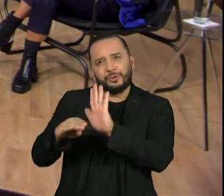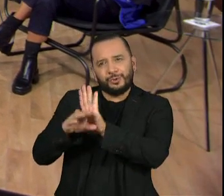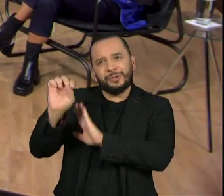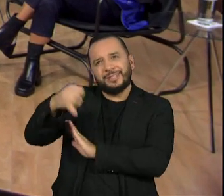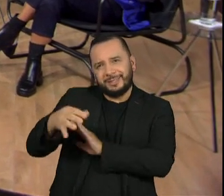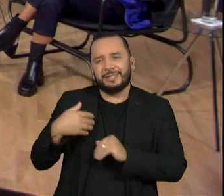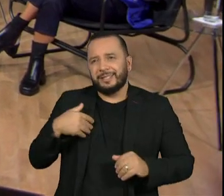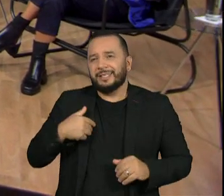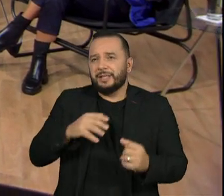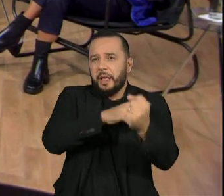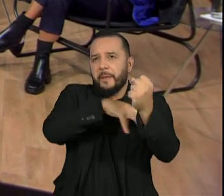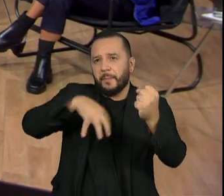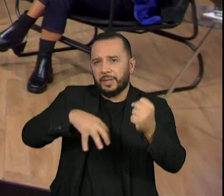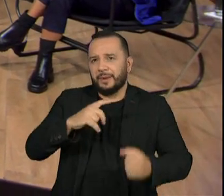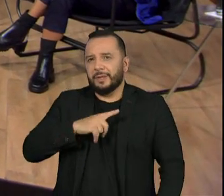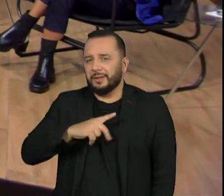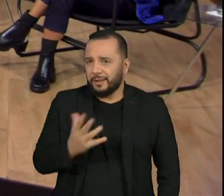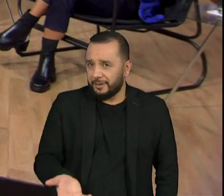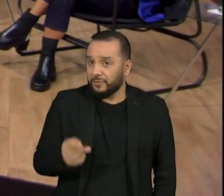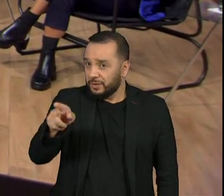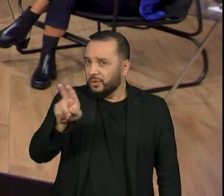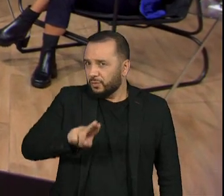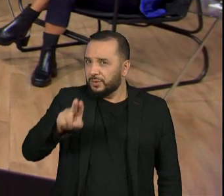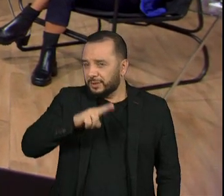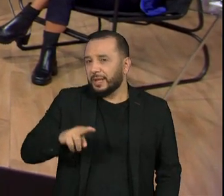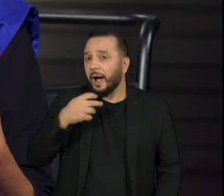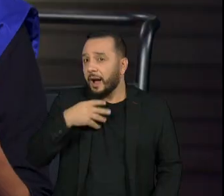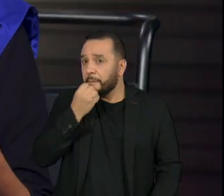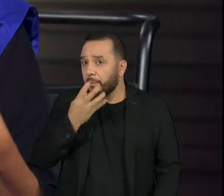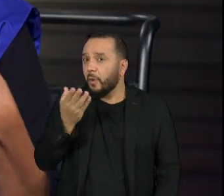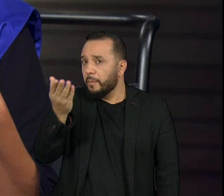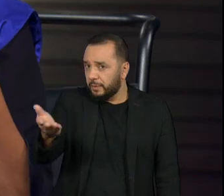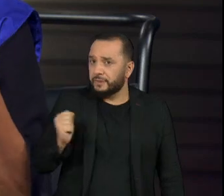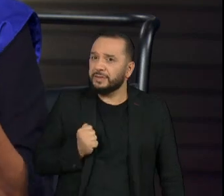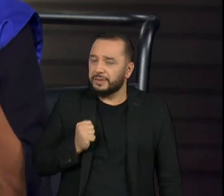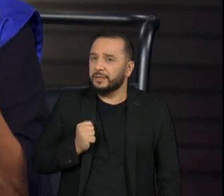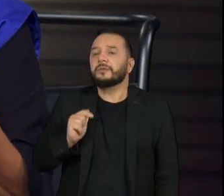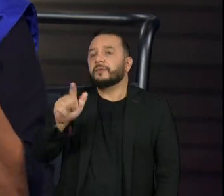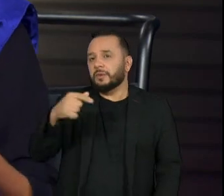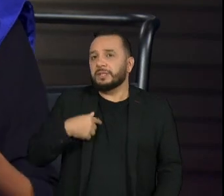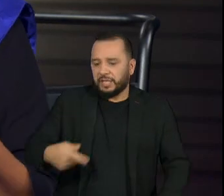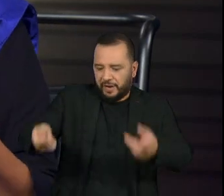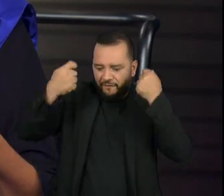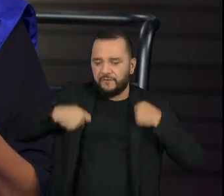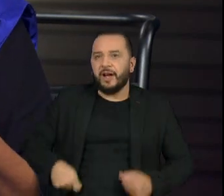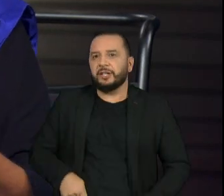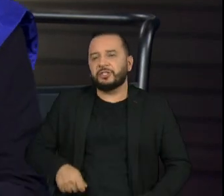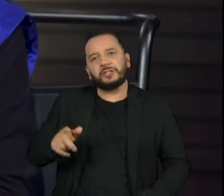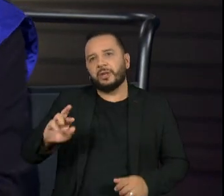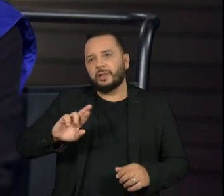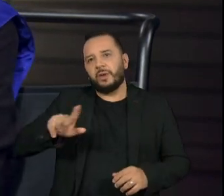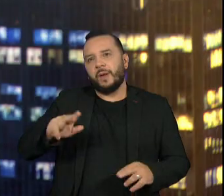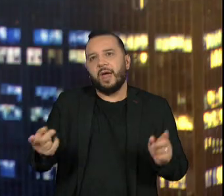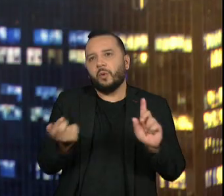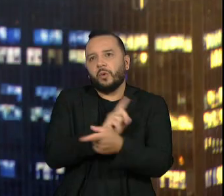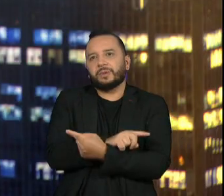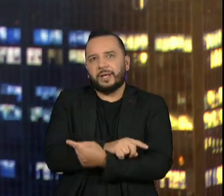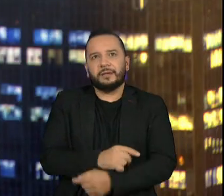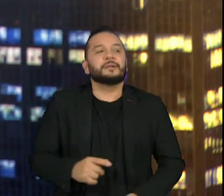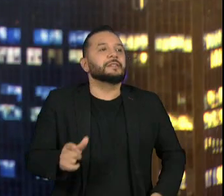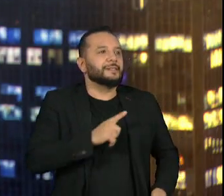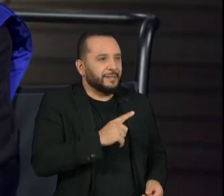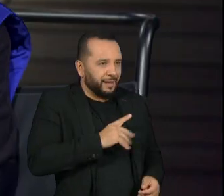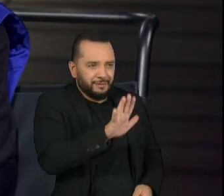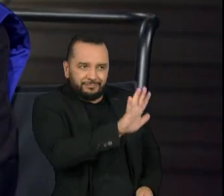Você usá-la a seu favor, né? Você é que veste a roupa e não a roupa que veste você. Ela passa uma mensagem